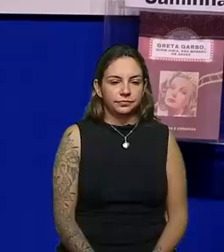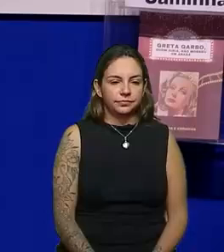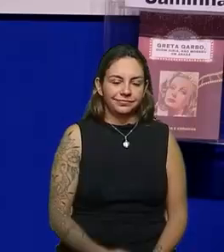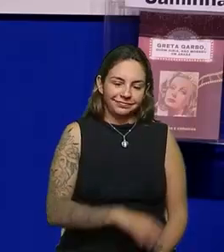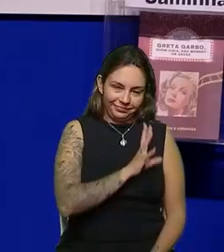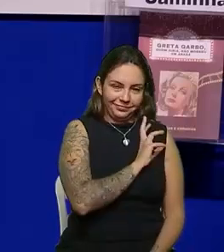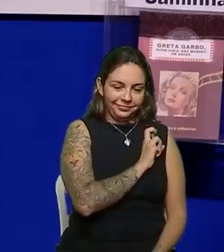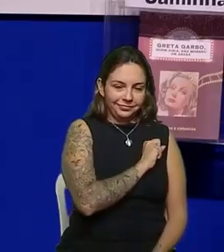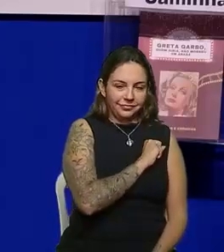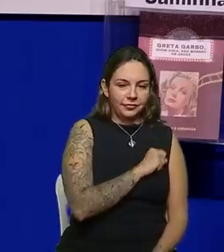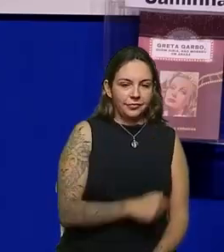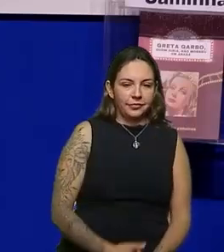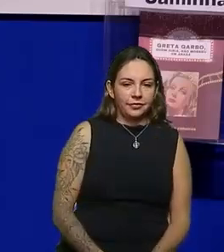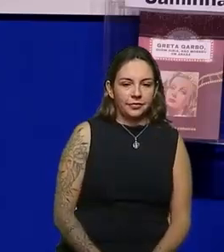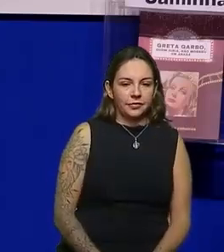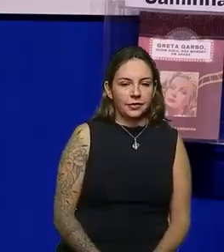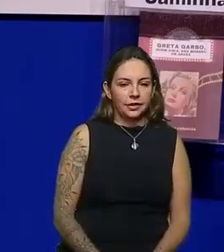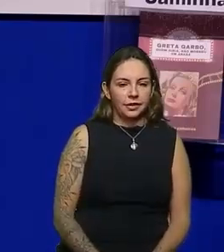de amor.